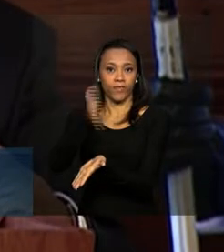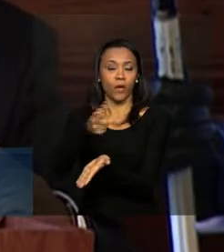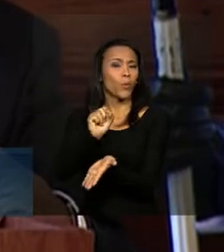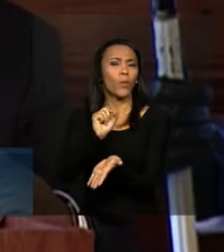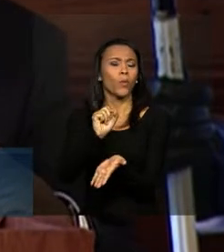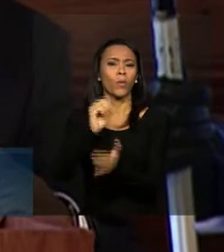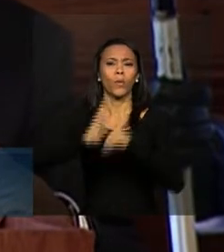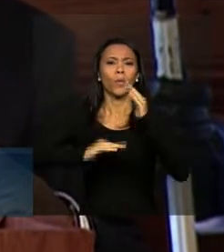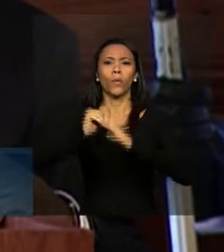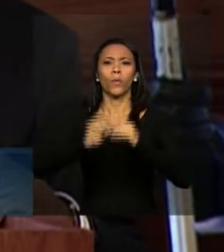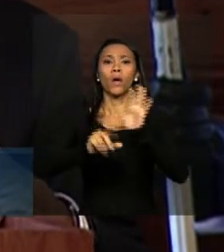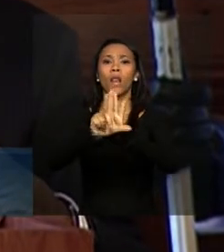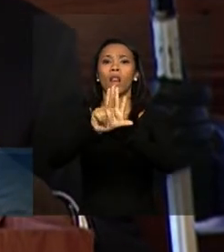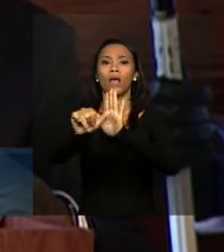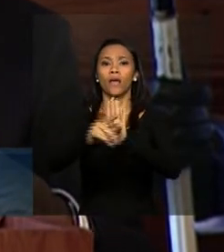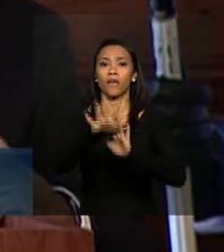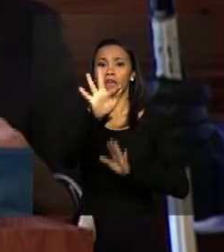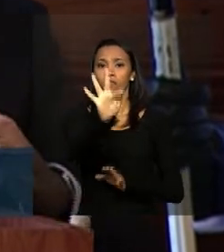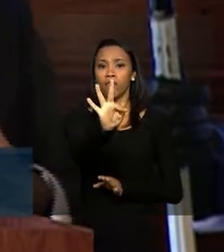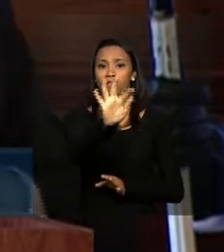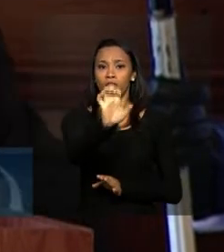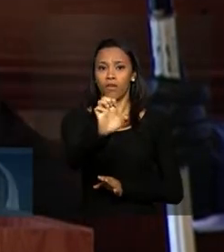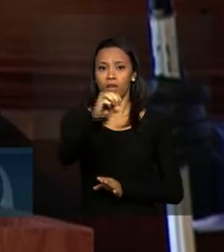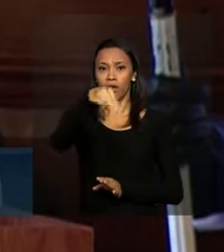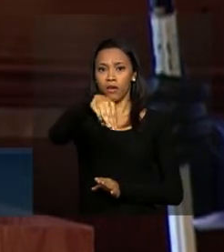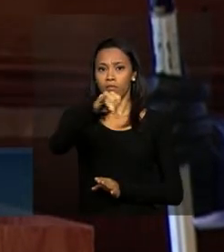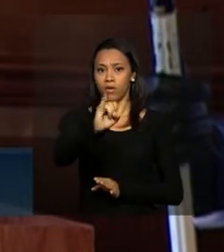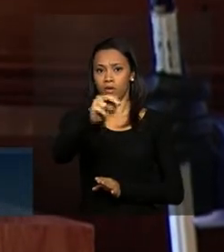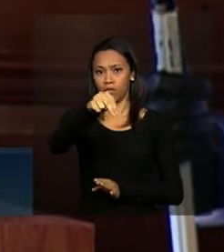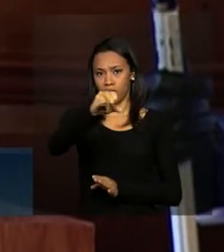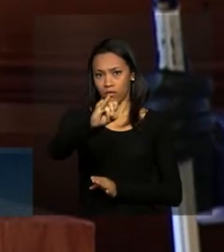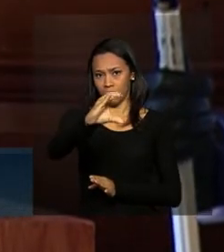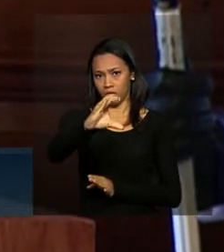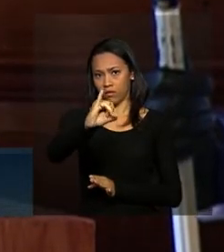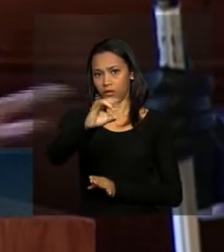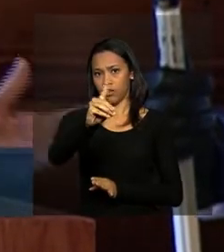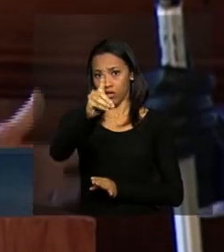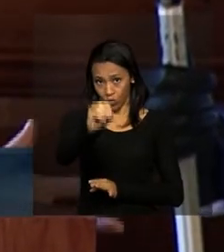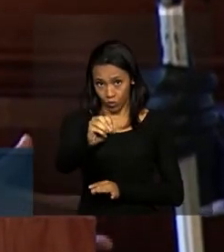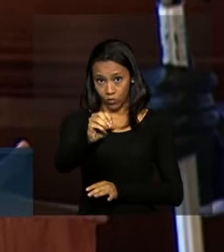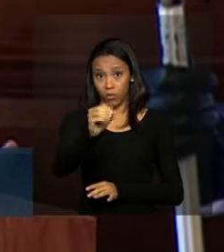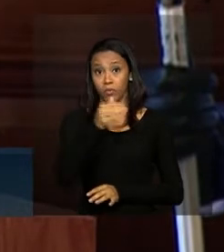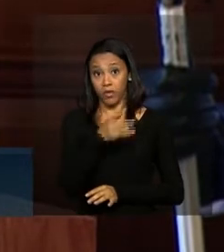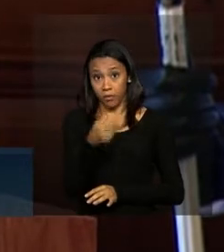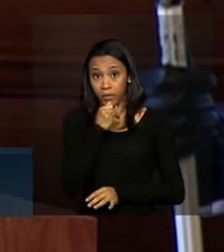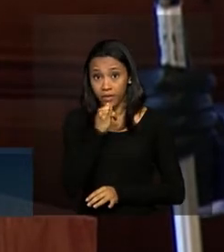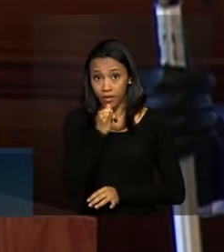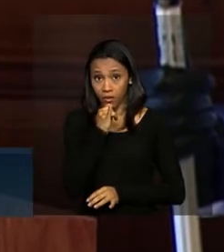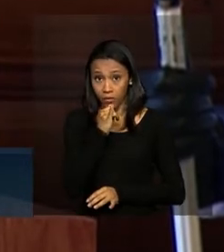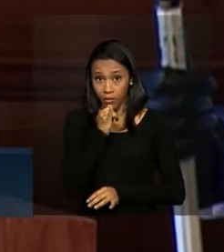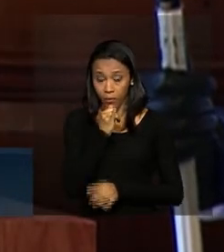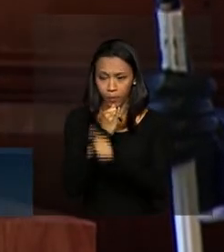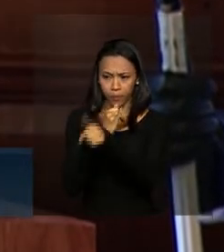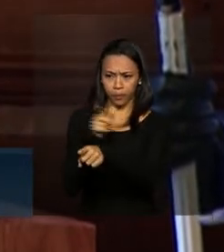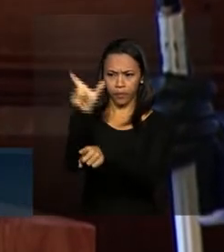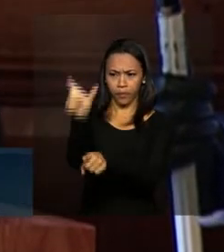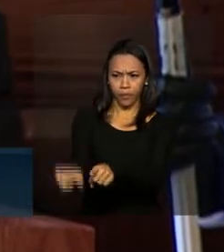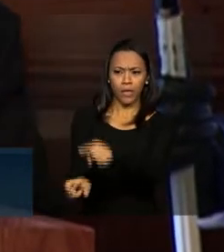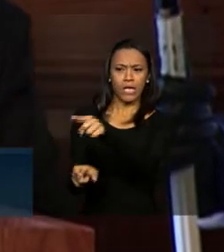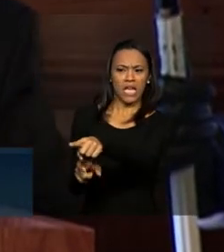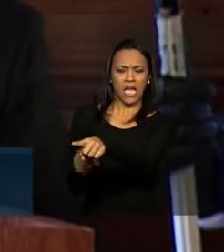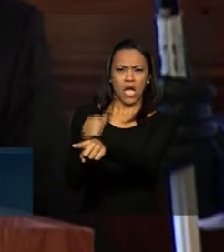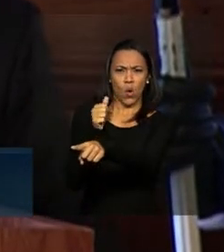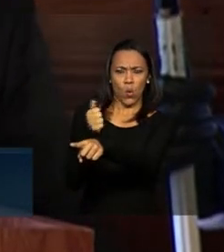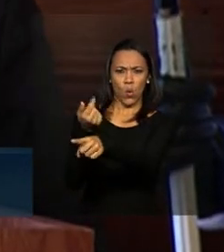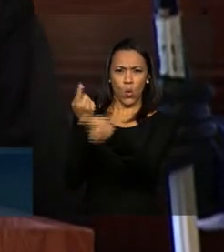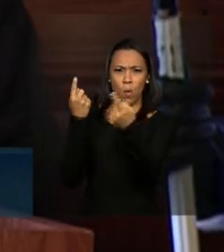do feminicídio para converter o crime contra a mulher em crime hediondo. Não